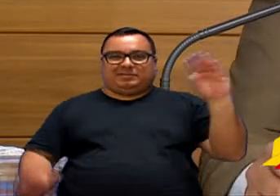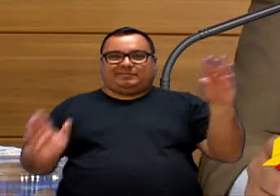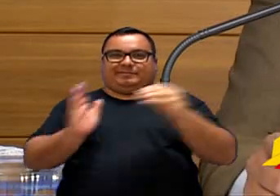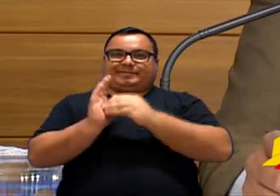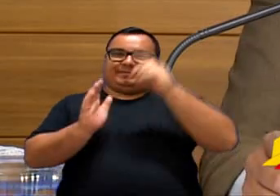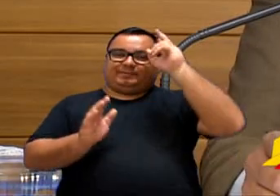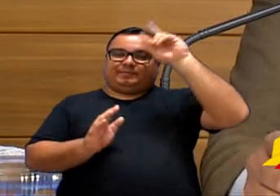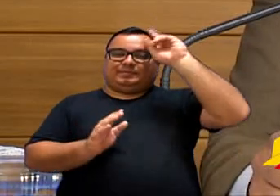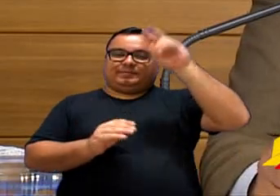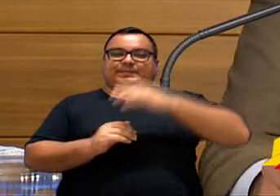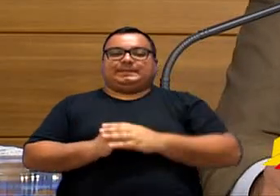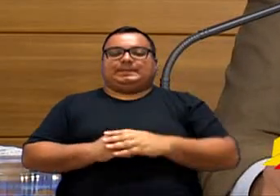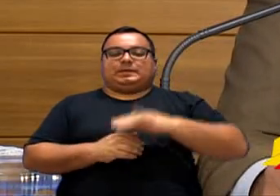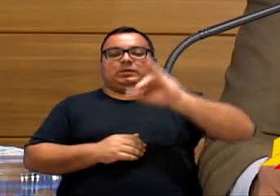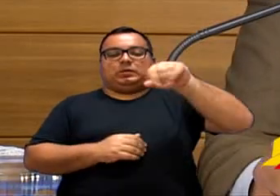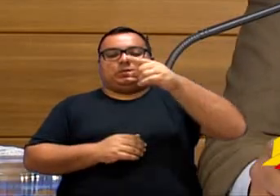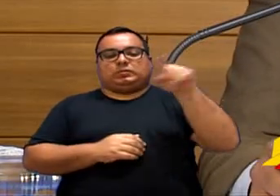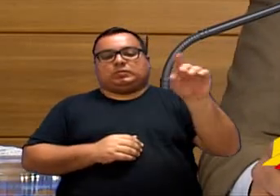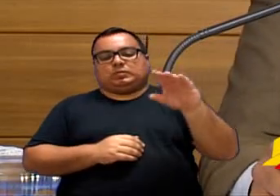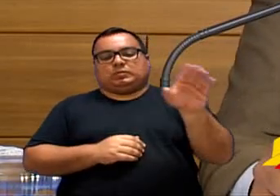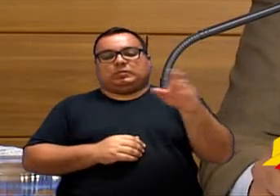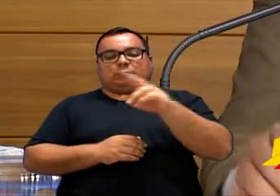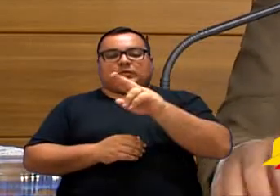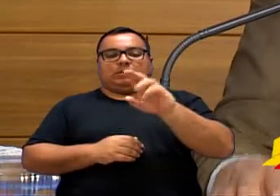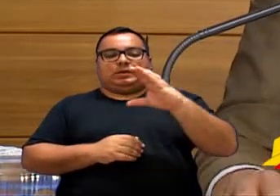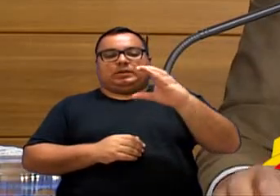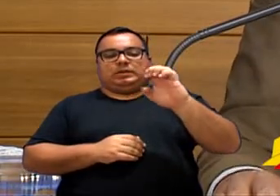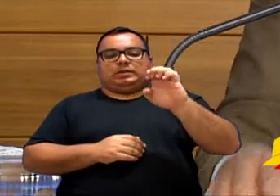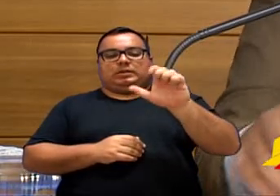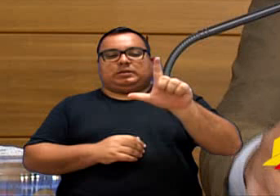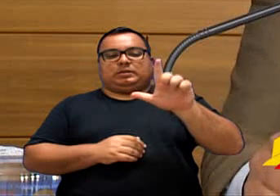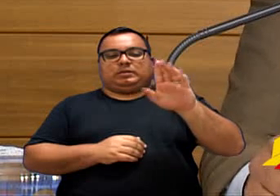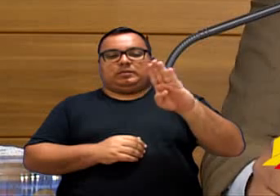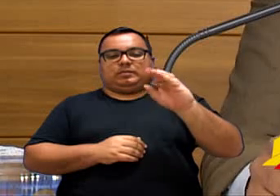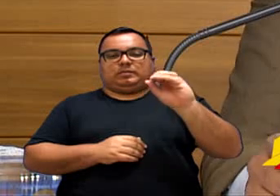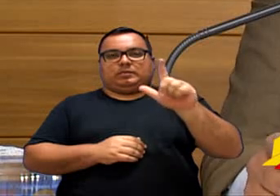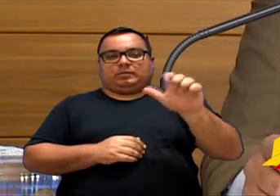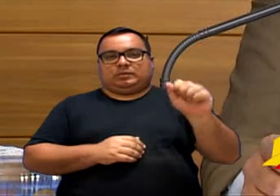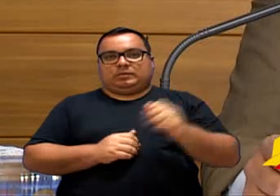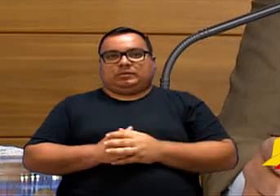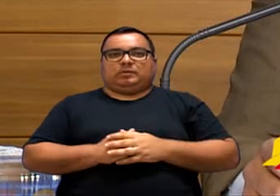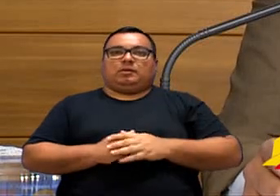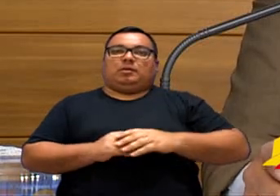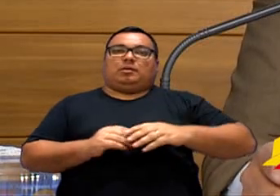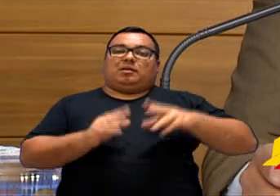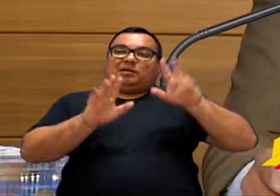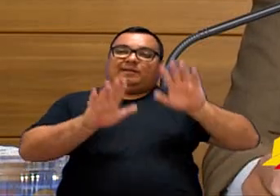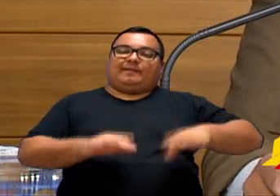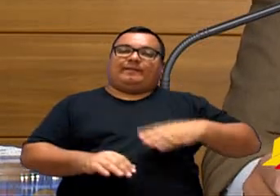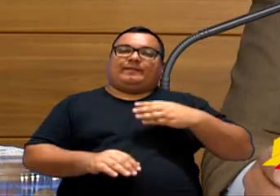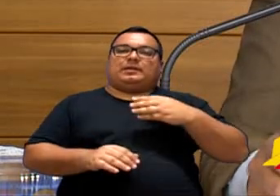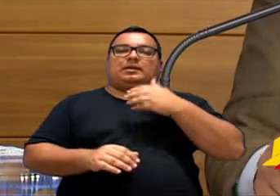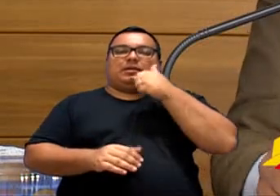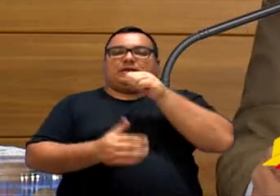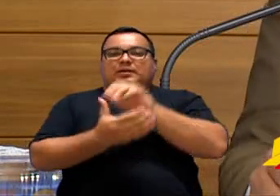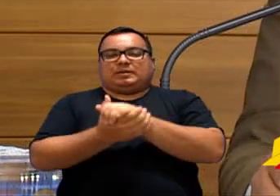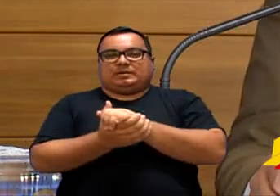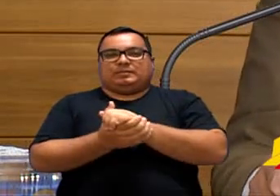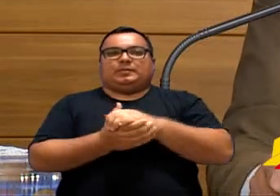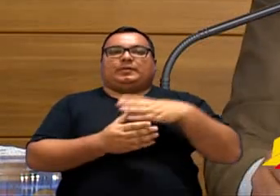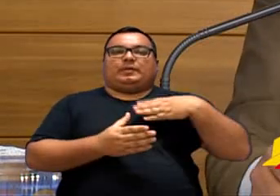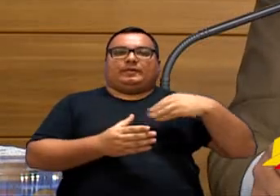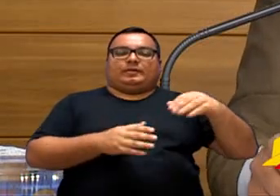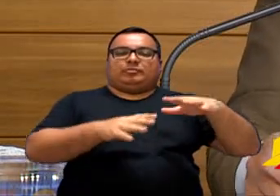Tobias, João Cebola, ocorrido no dia 25 de setembro, deixando a esposa Simone e o filho João Pedro. Meus